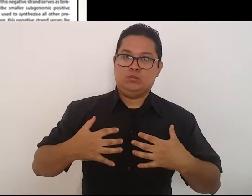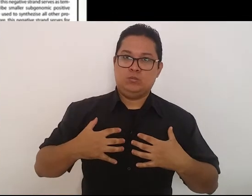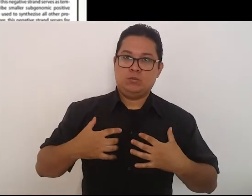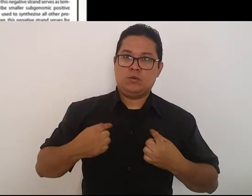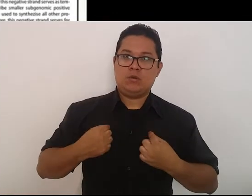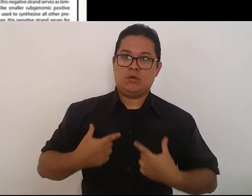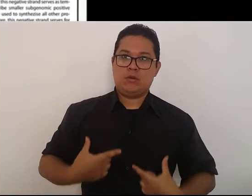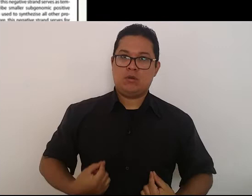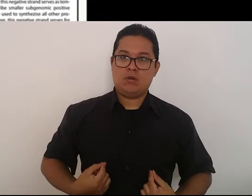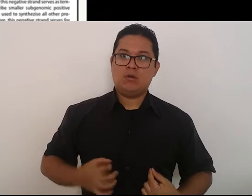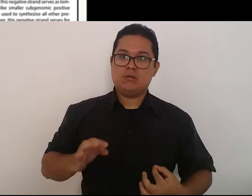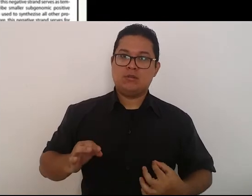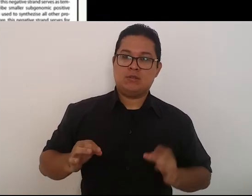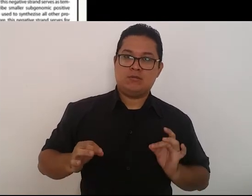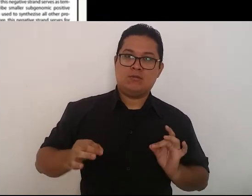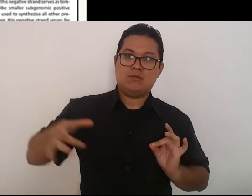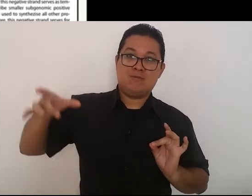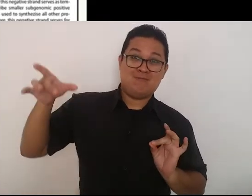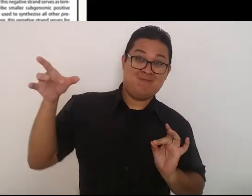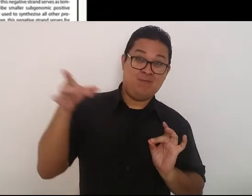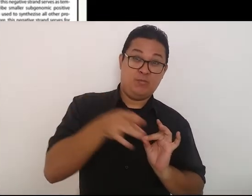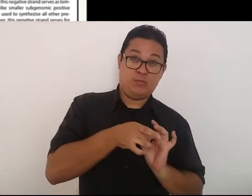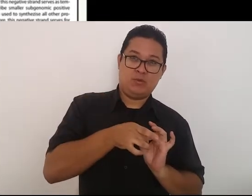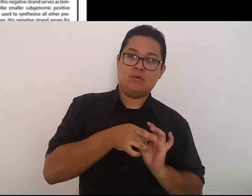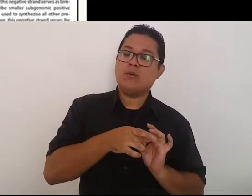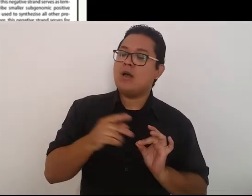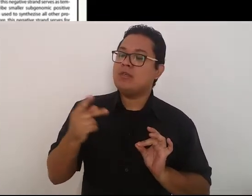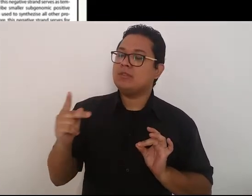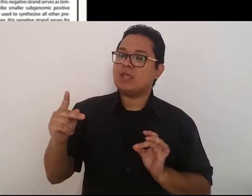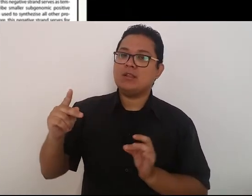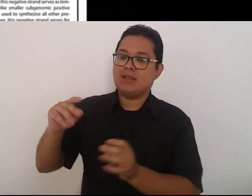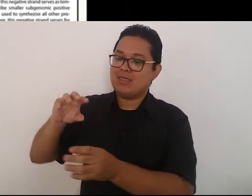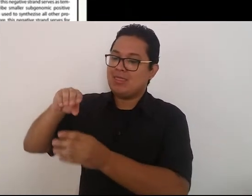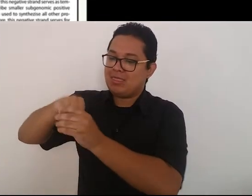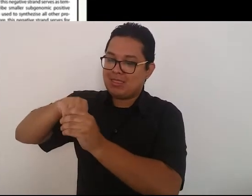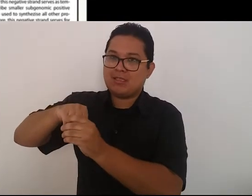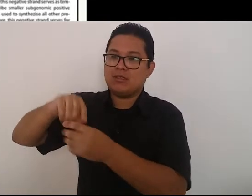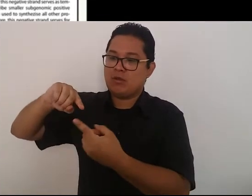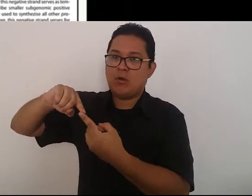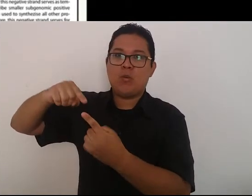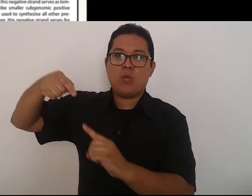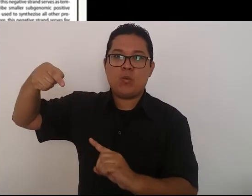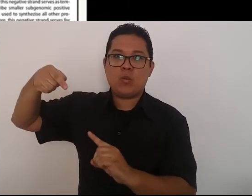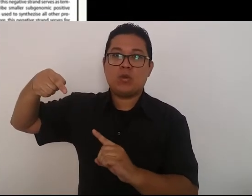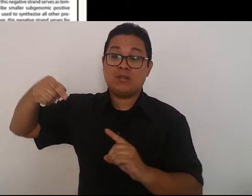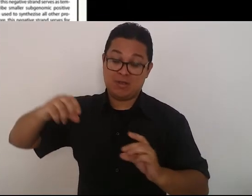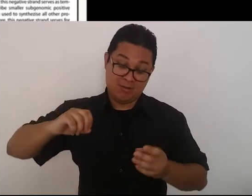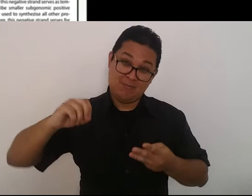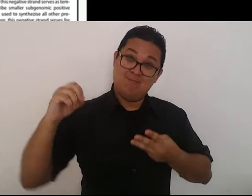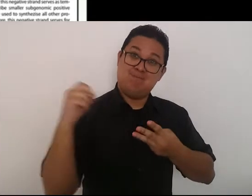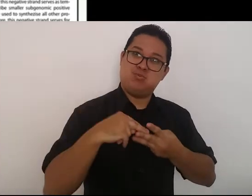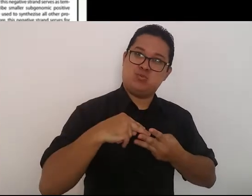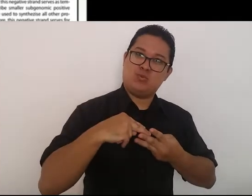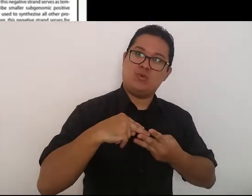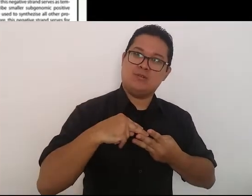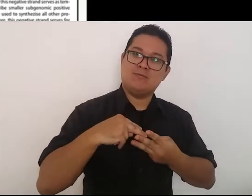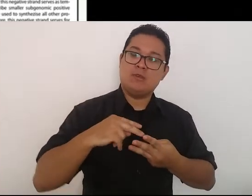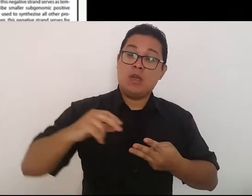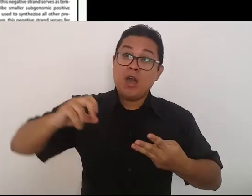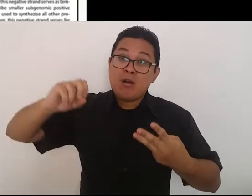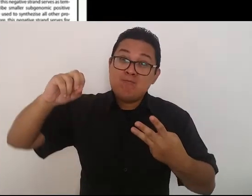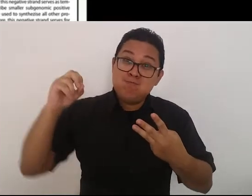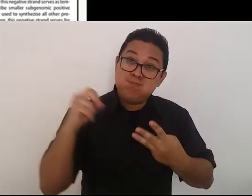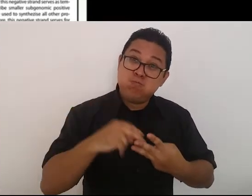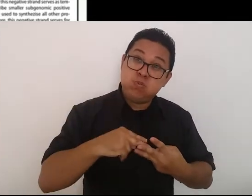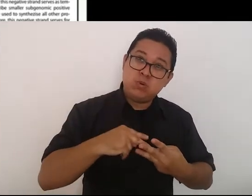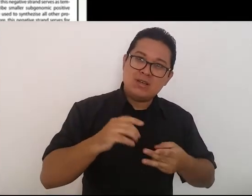enfia o material genético dele para dentro da sua célula. Quando ele enfia o material